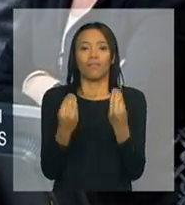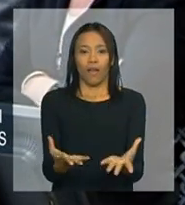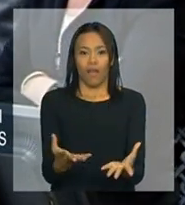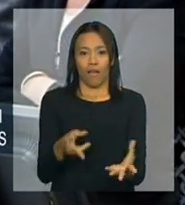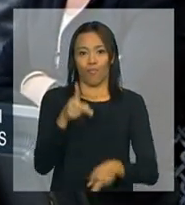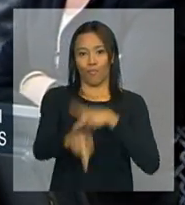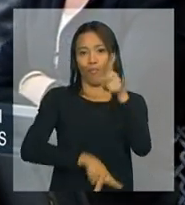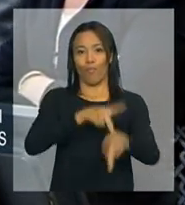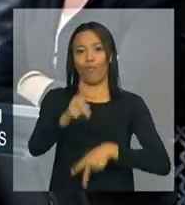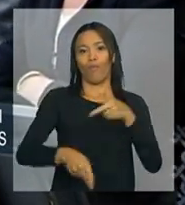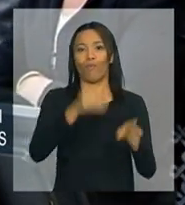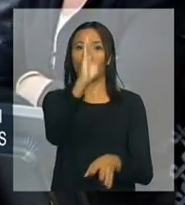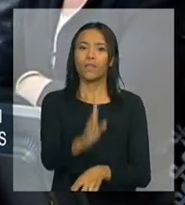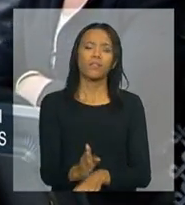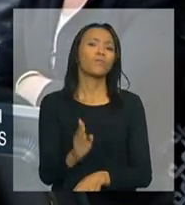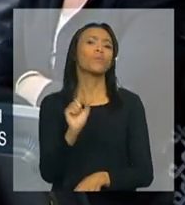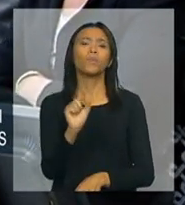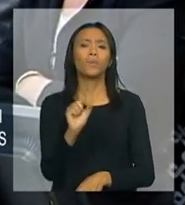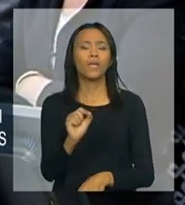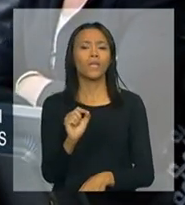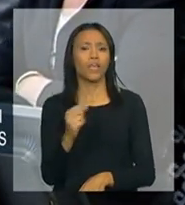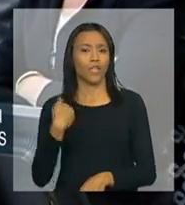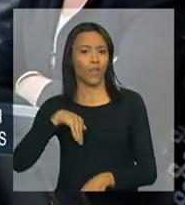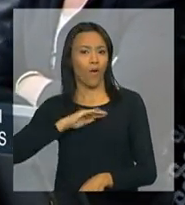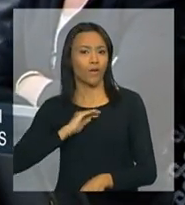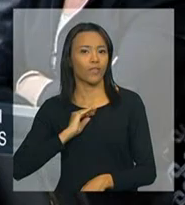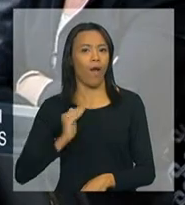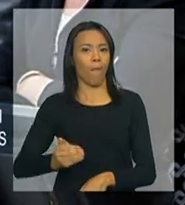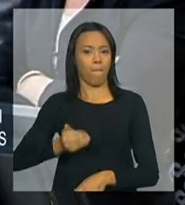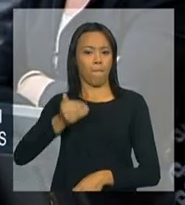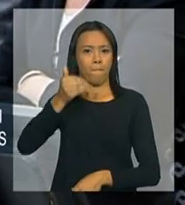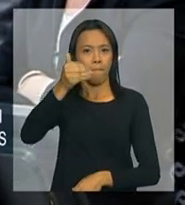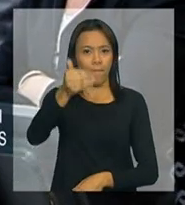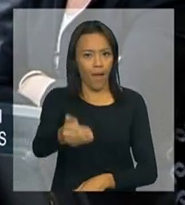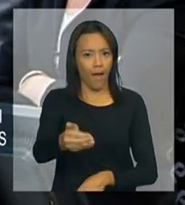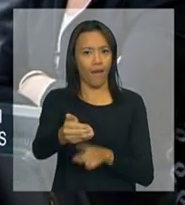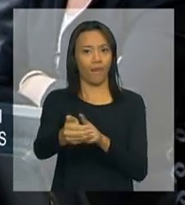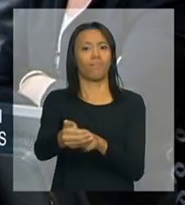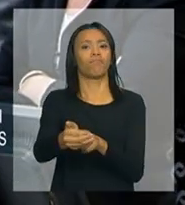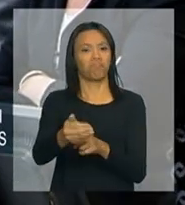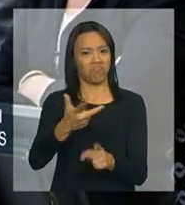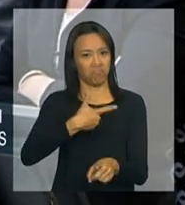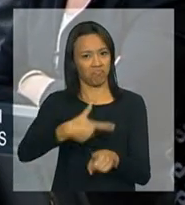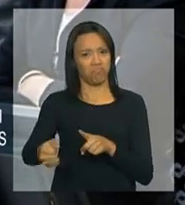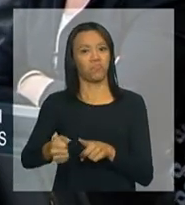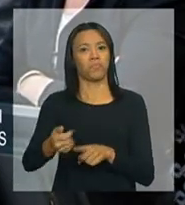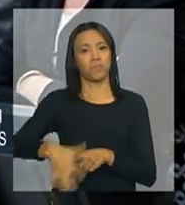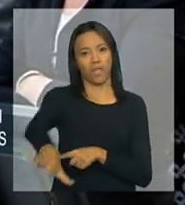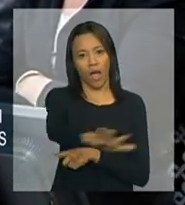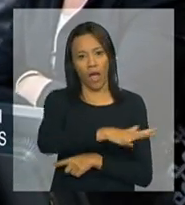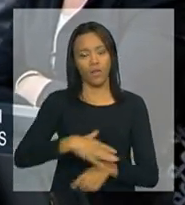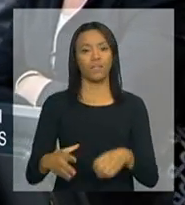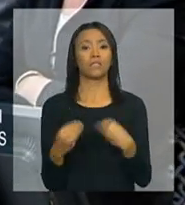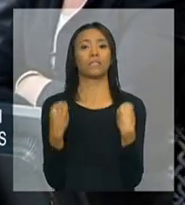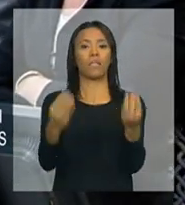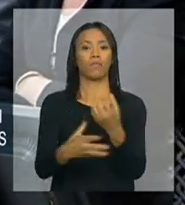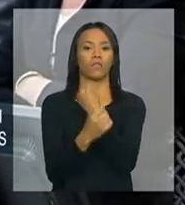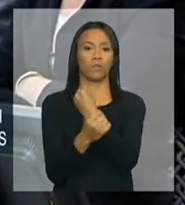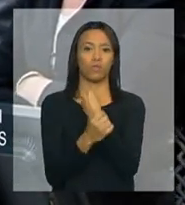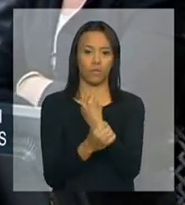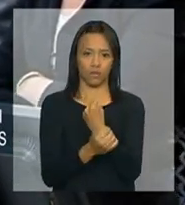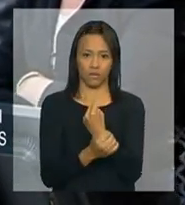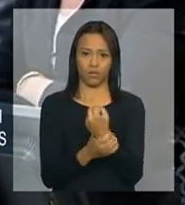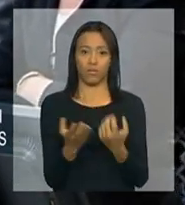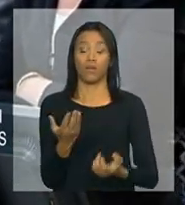brasileira. Um legado em que nós damos um passo à frente na questão da segurança pública, mostrando que o Brasil